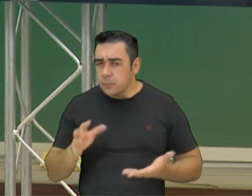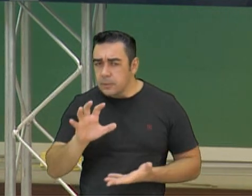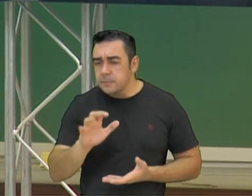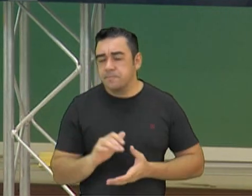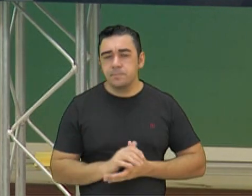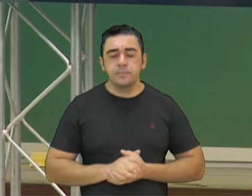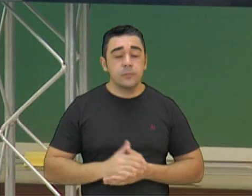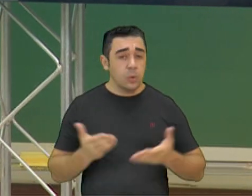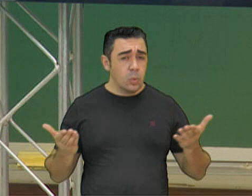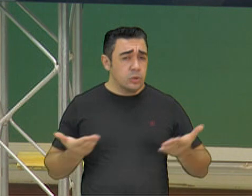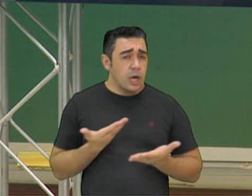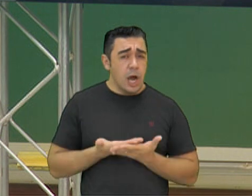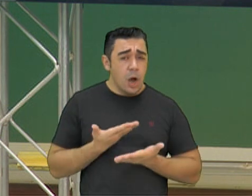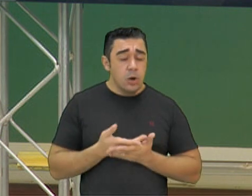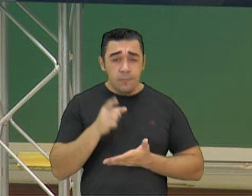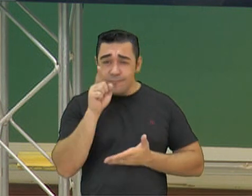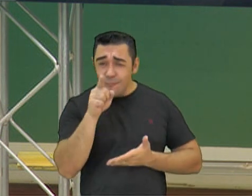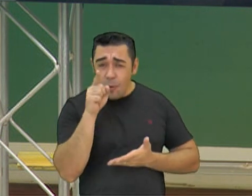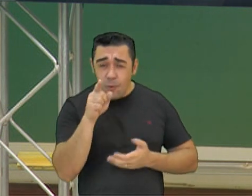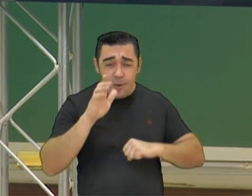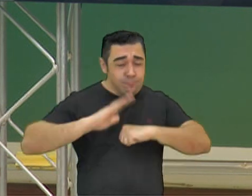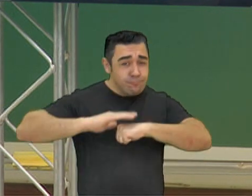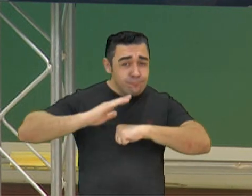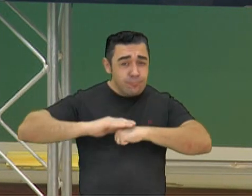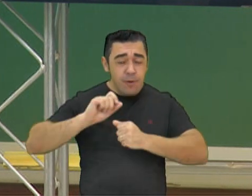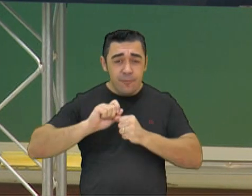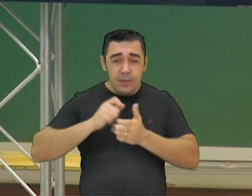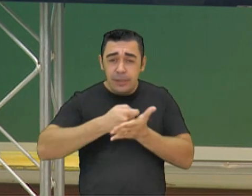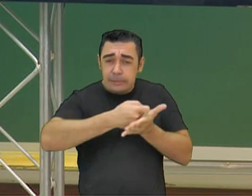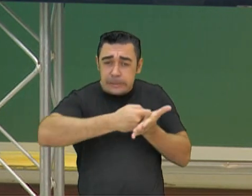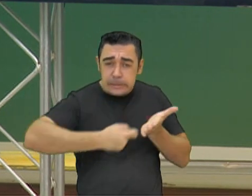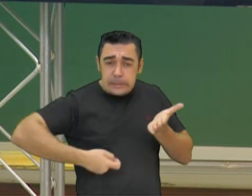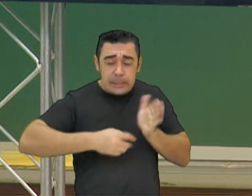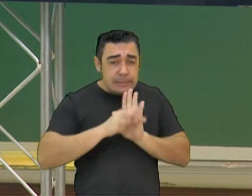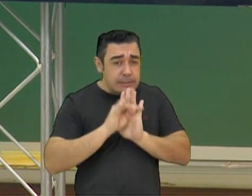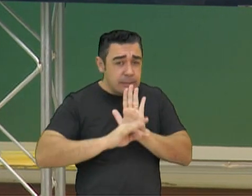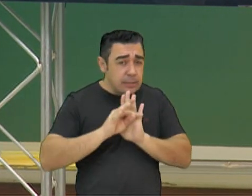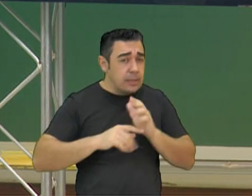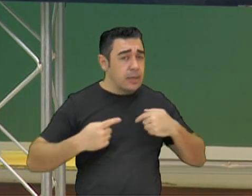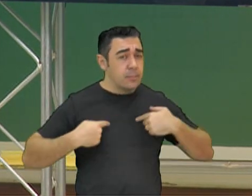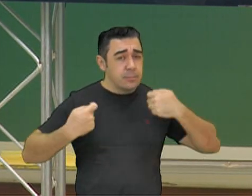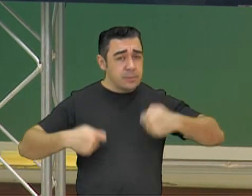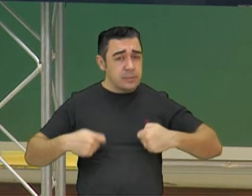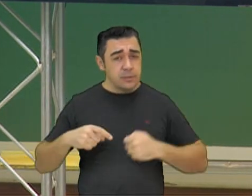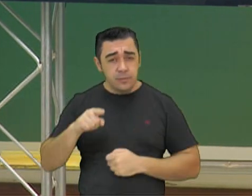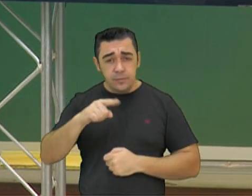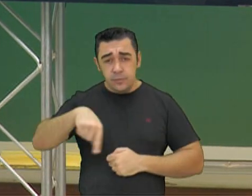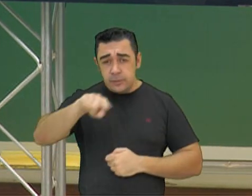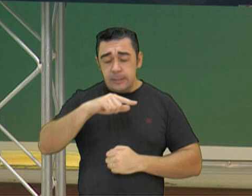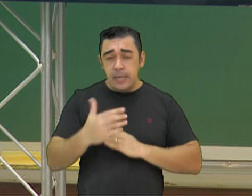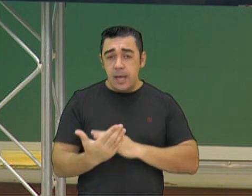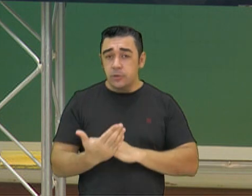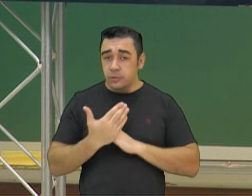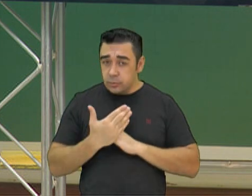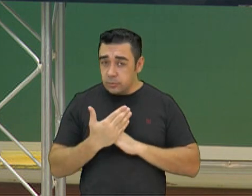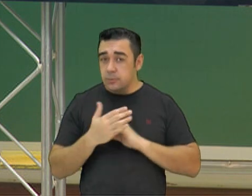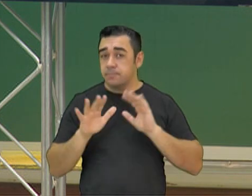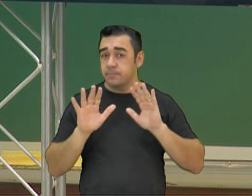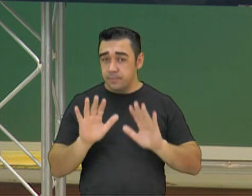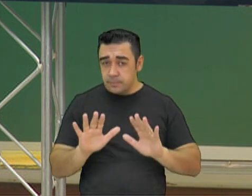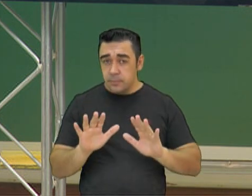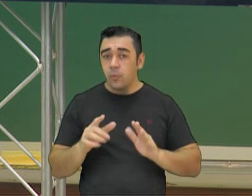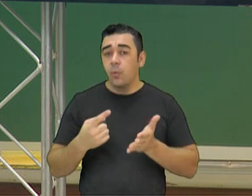a aula de hoje é uma aula de produção de texto. Então eu preciso muito da colaboração de vocês, então vamos fazer